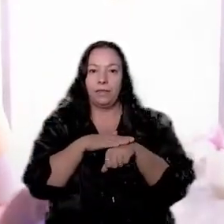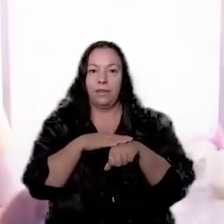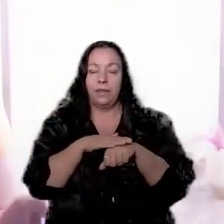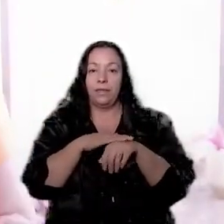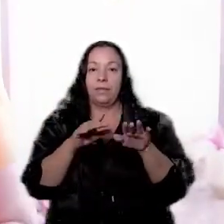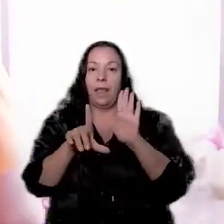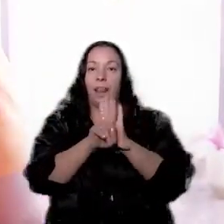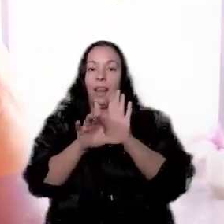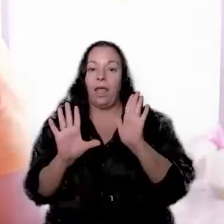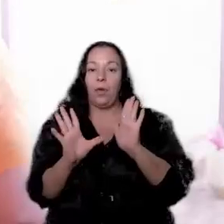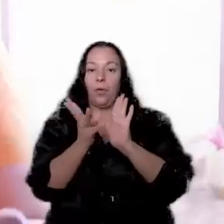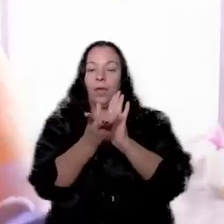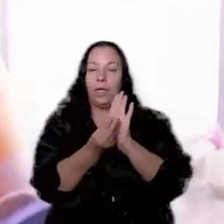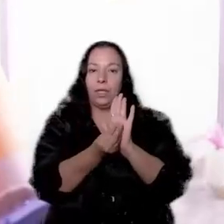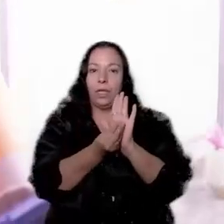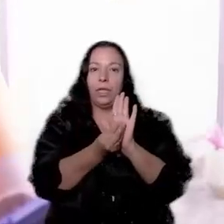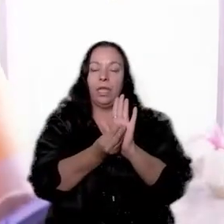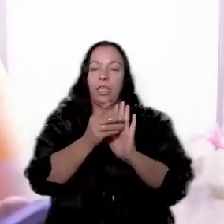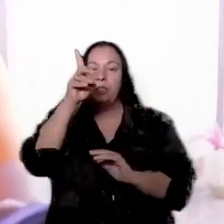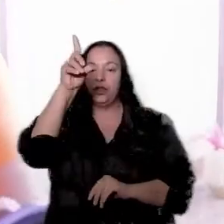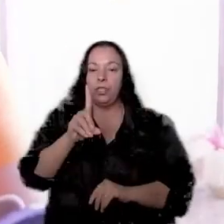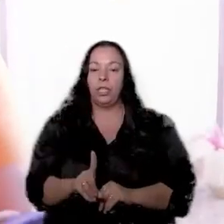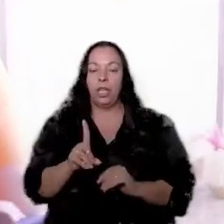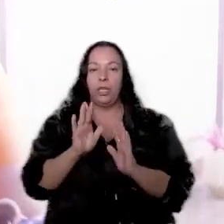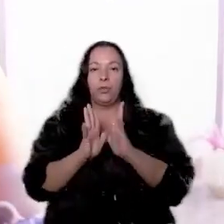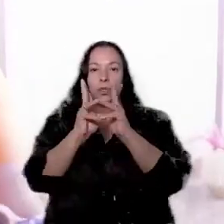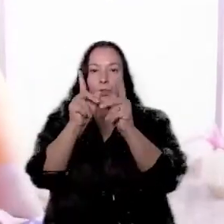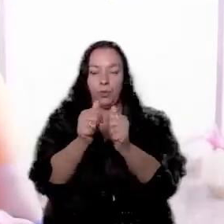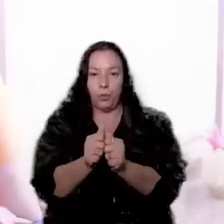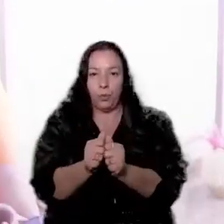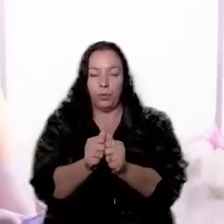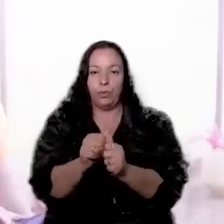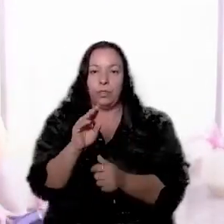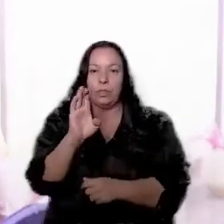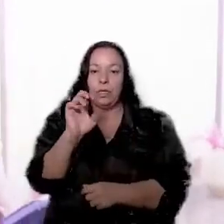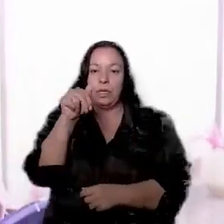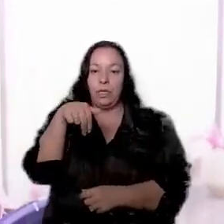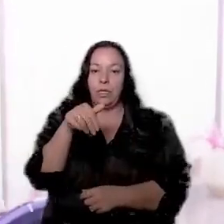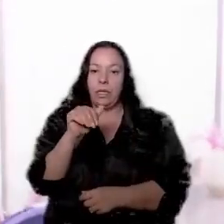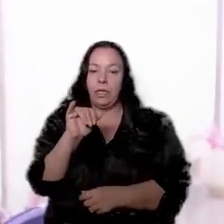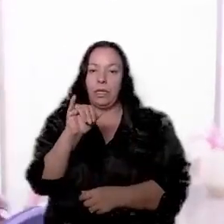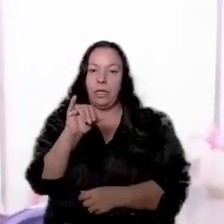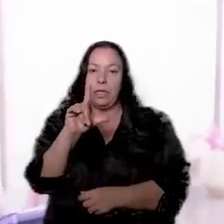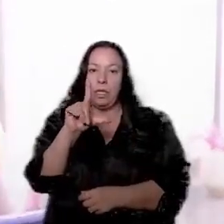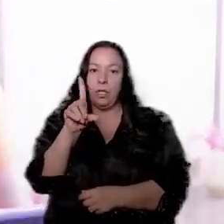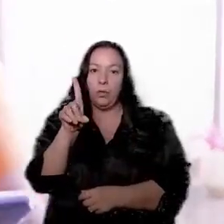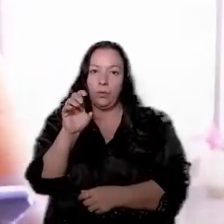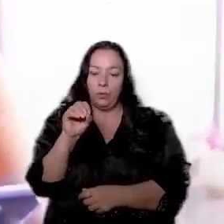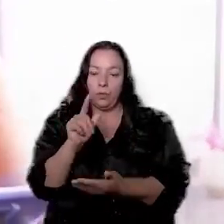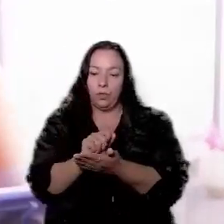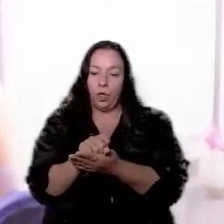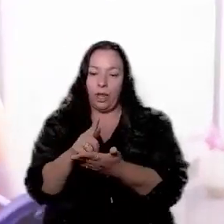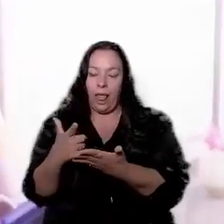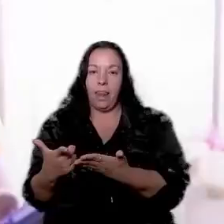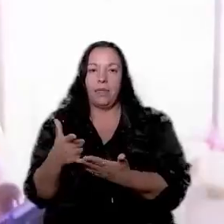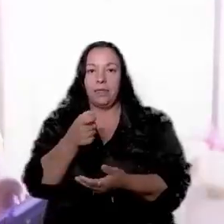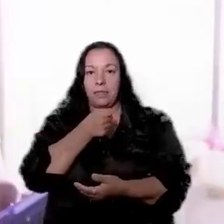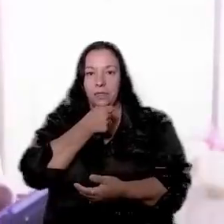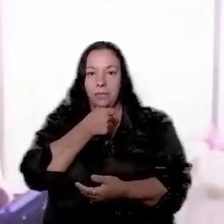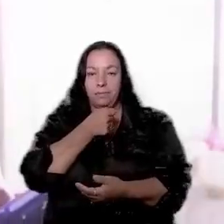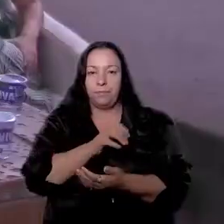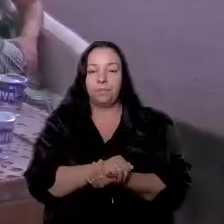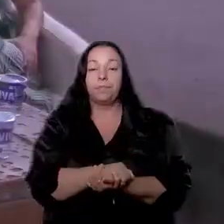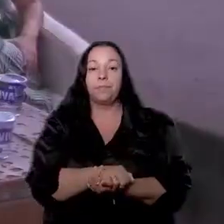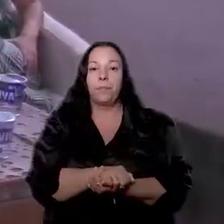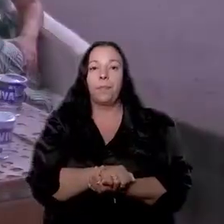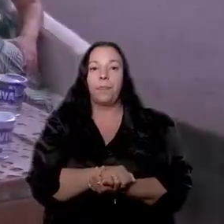azul escuro. Cadeiras foram dispostas na sala destinadas à plateia. No fundo da sala, encostado na parede, está um grande banner do